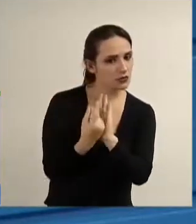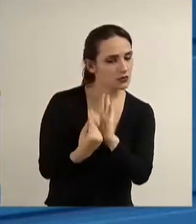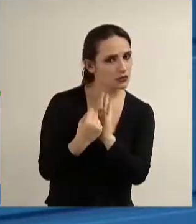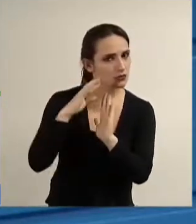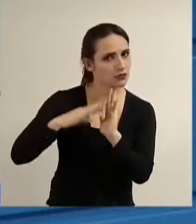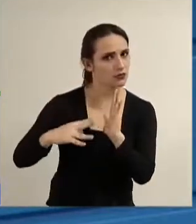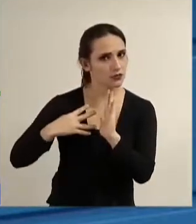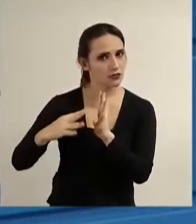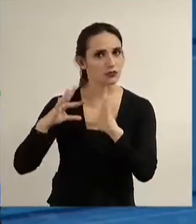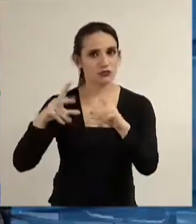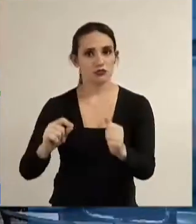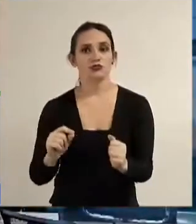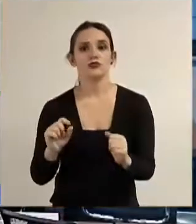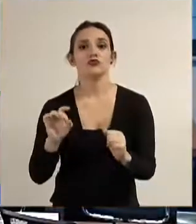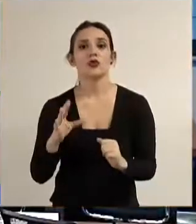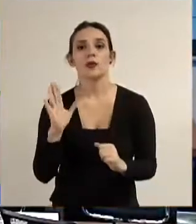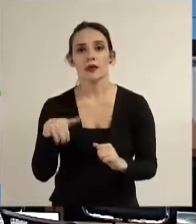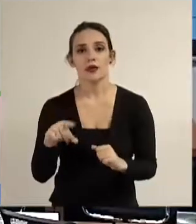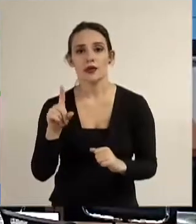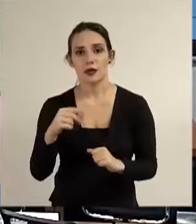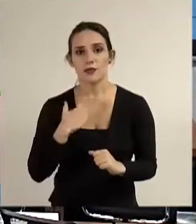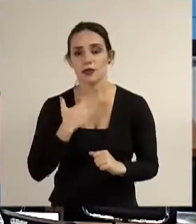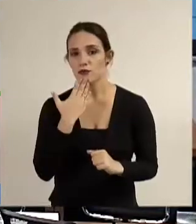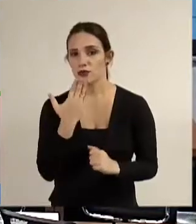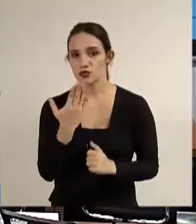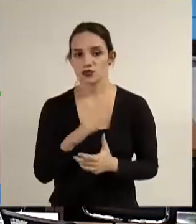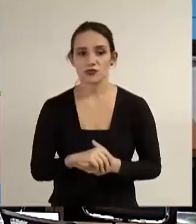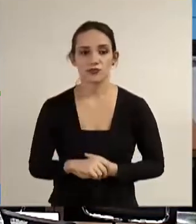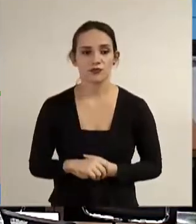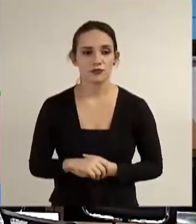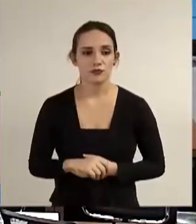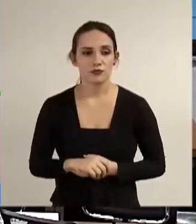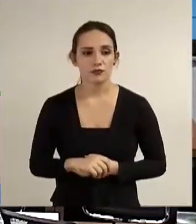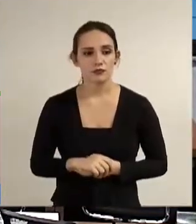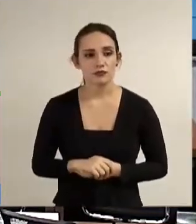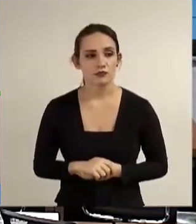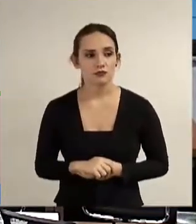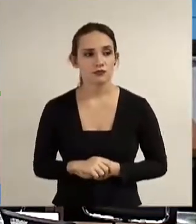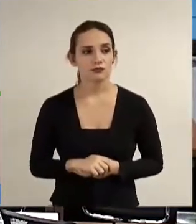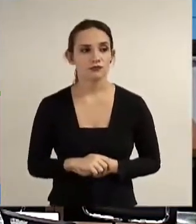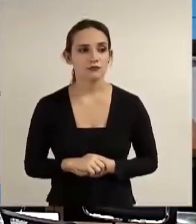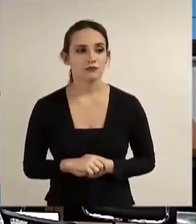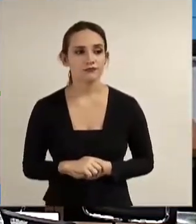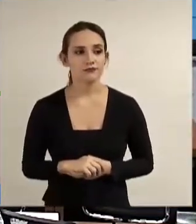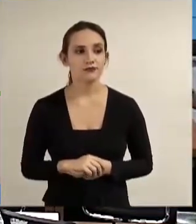e requerimentos, senhor presidente.